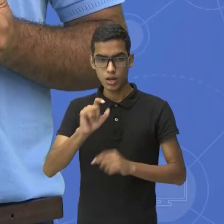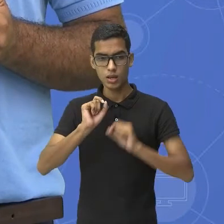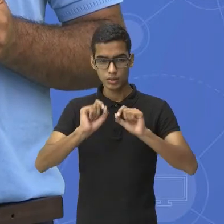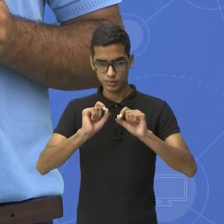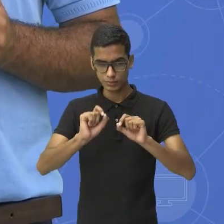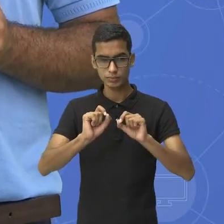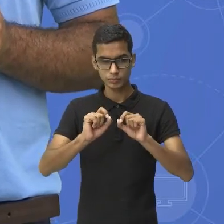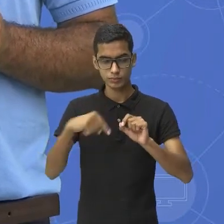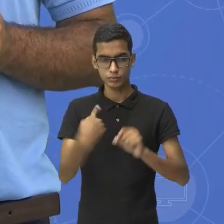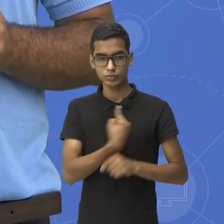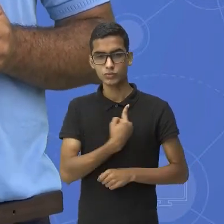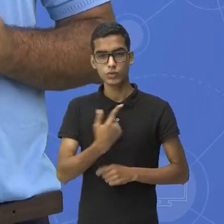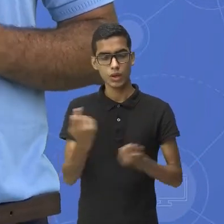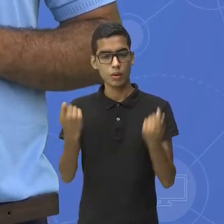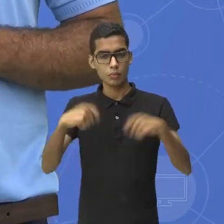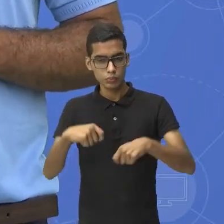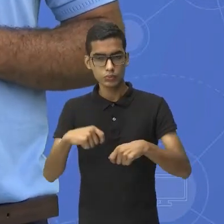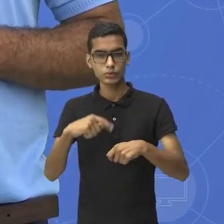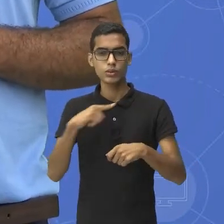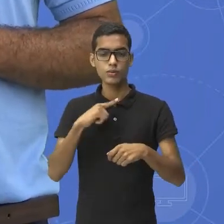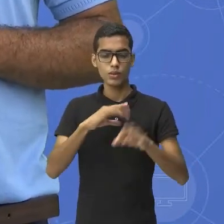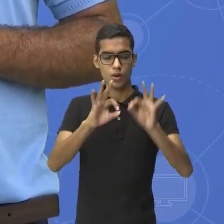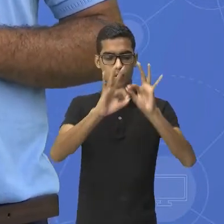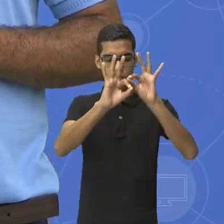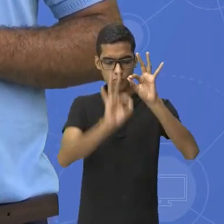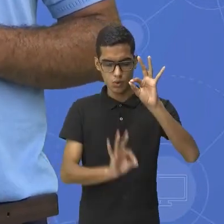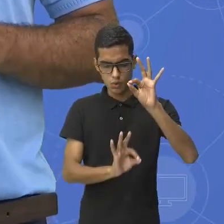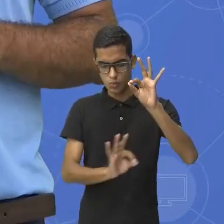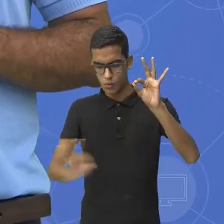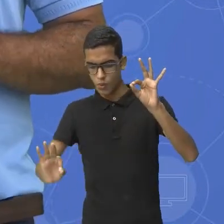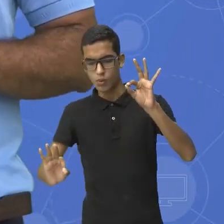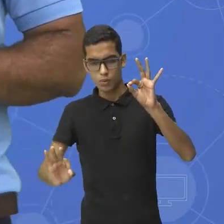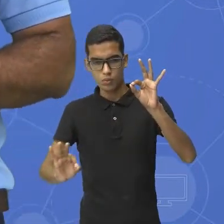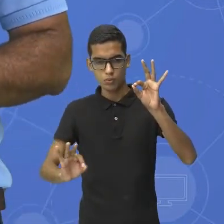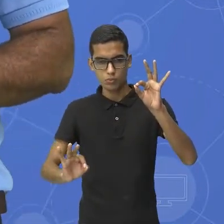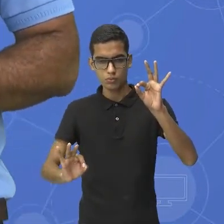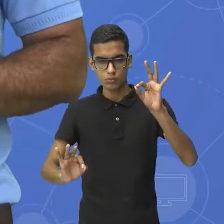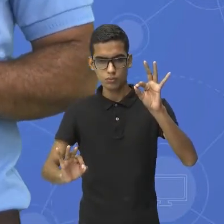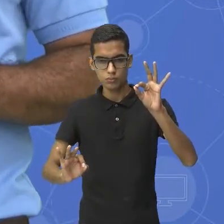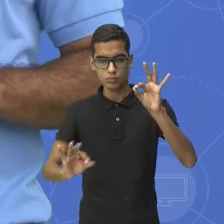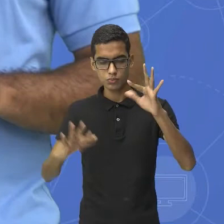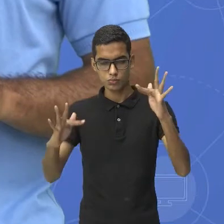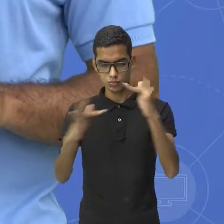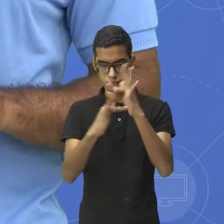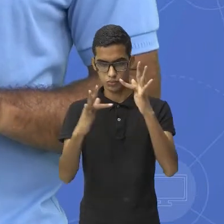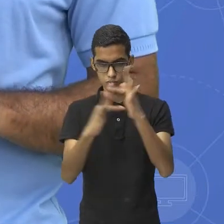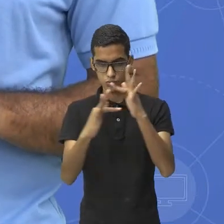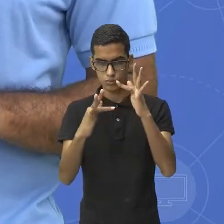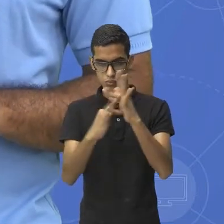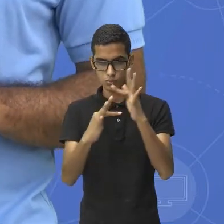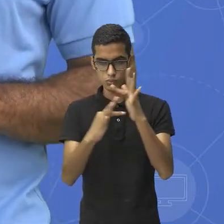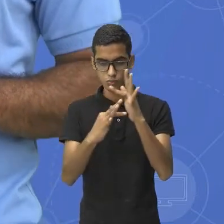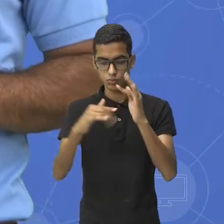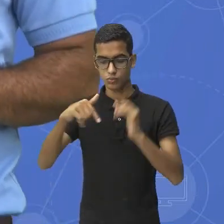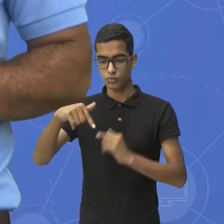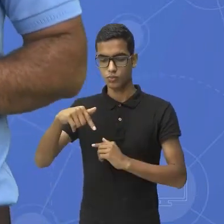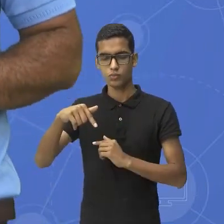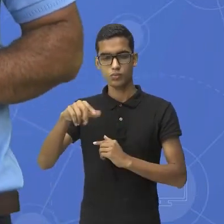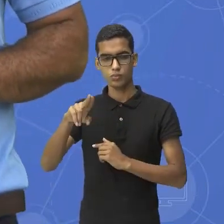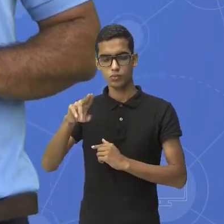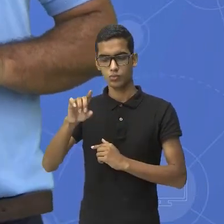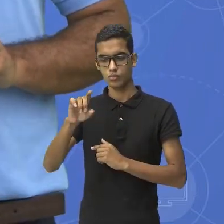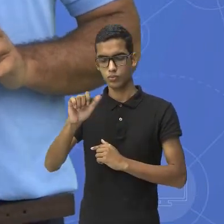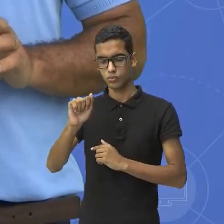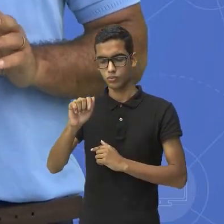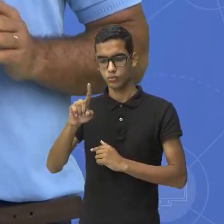que nós teremos, né, o gráfico de uma função quadrática. Existe ainda uma terceira